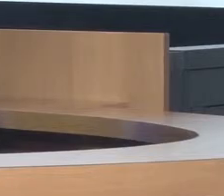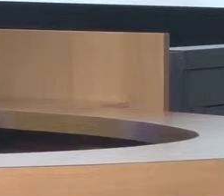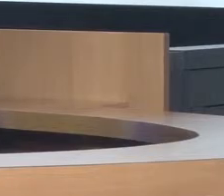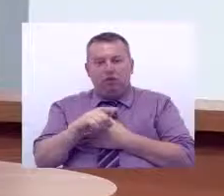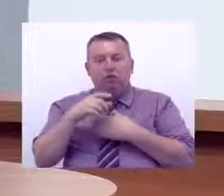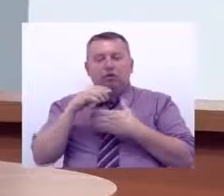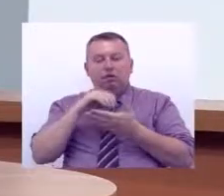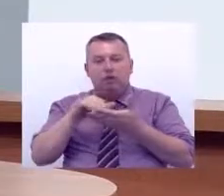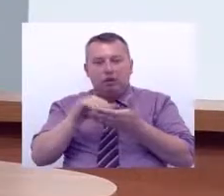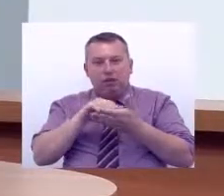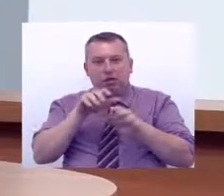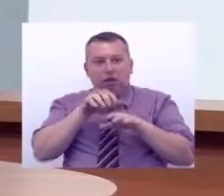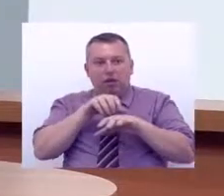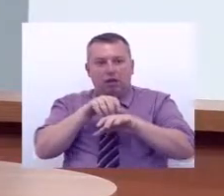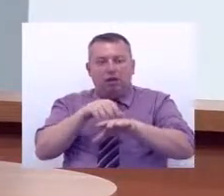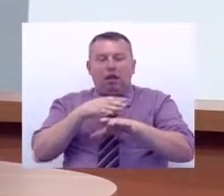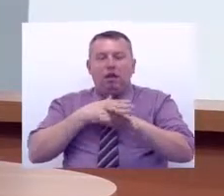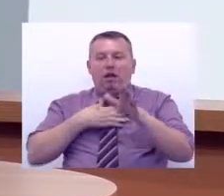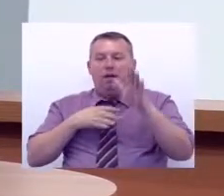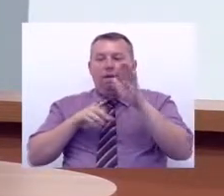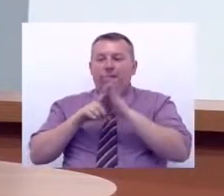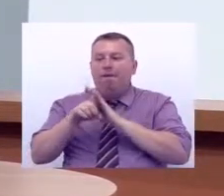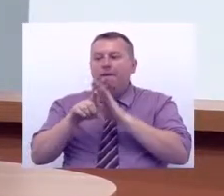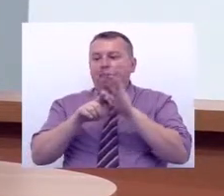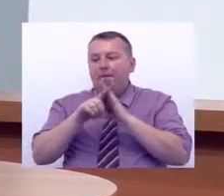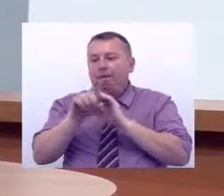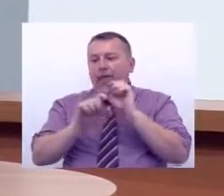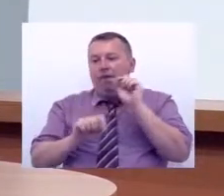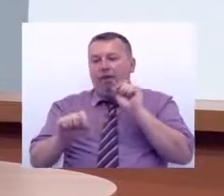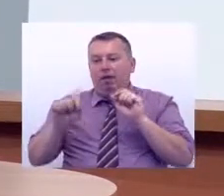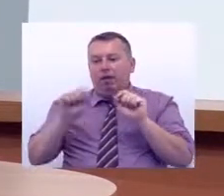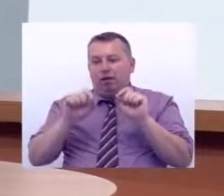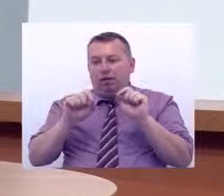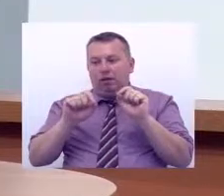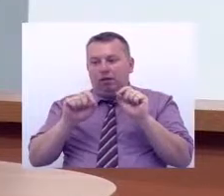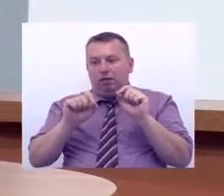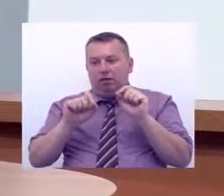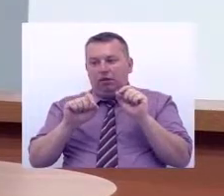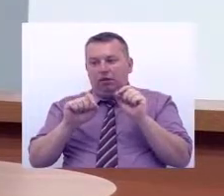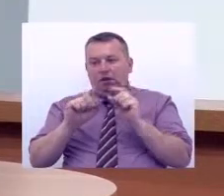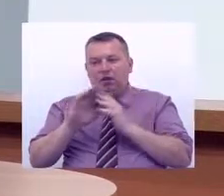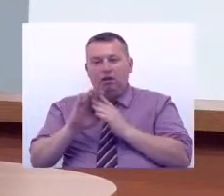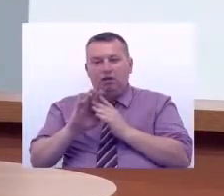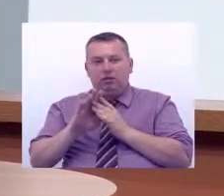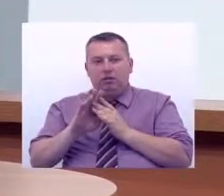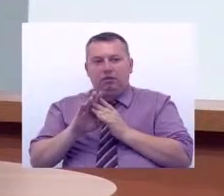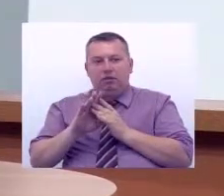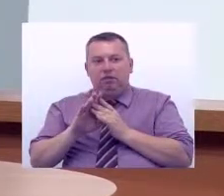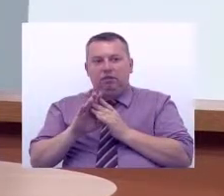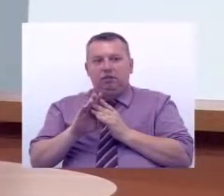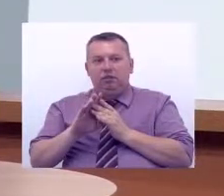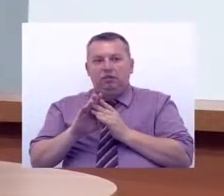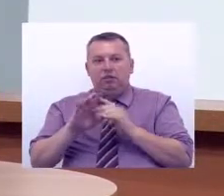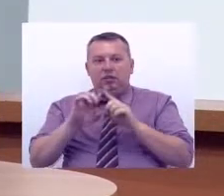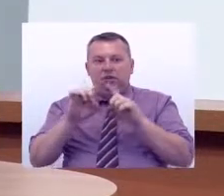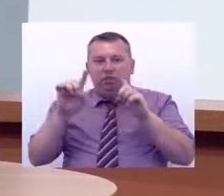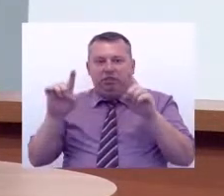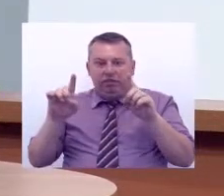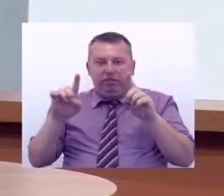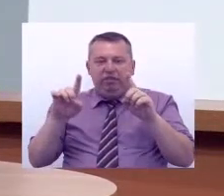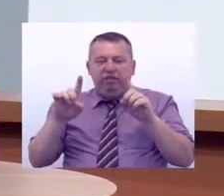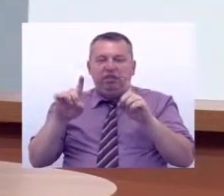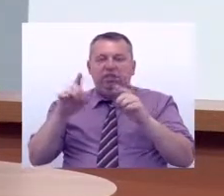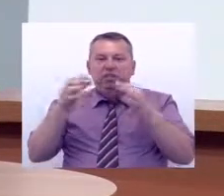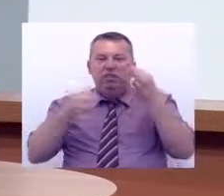cidade. Meu questionamento, secretário, é o seguinte. Na audiência da Secretaria de